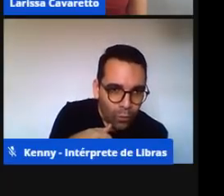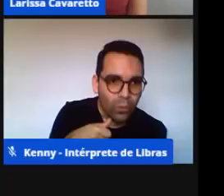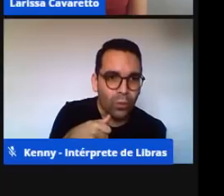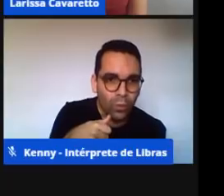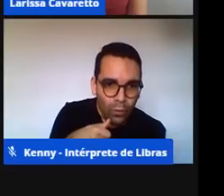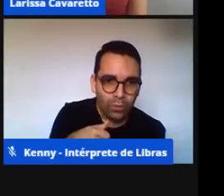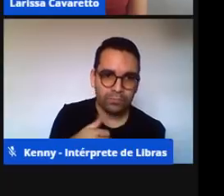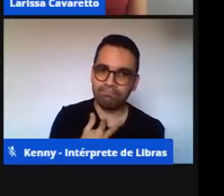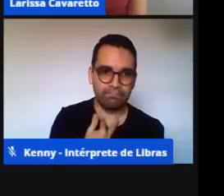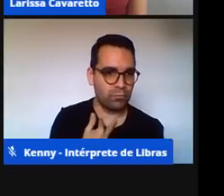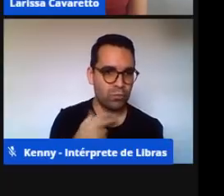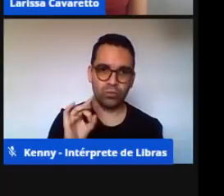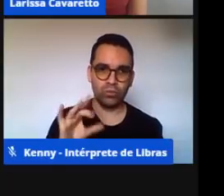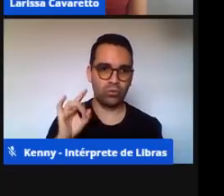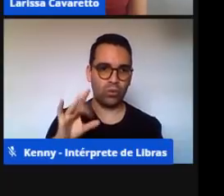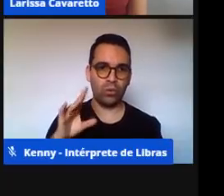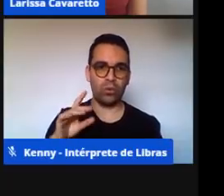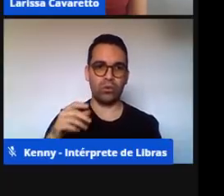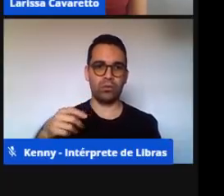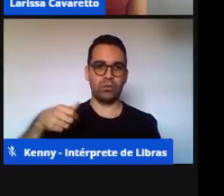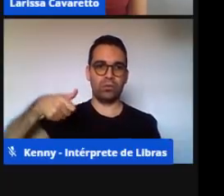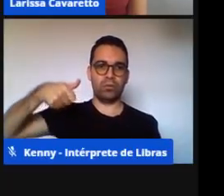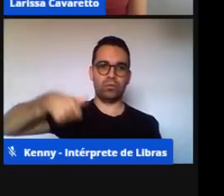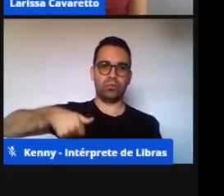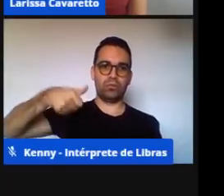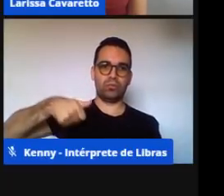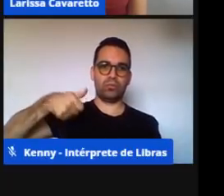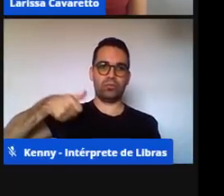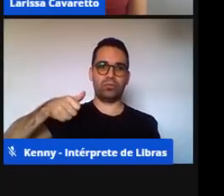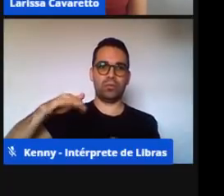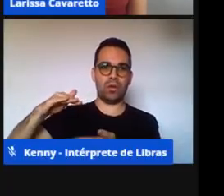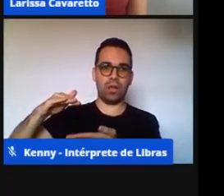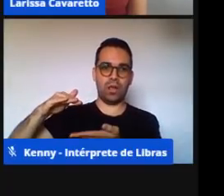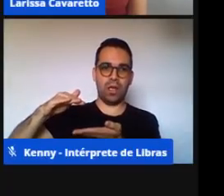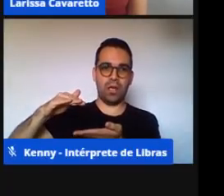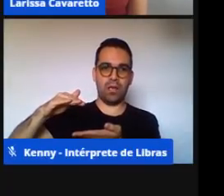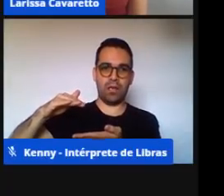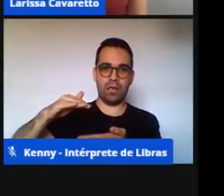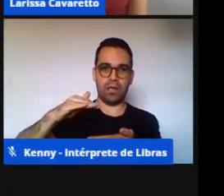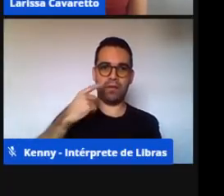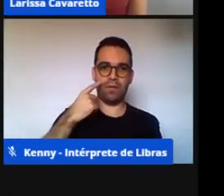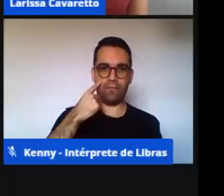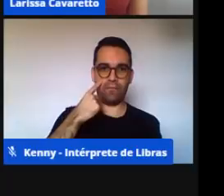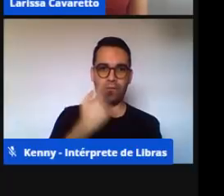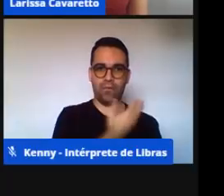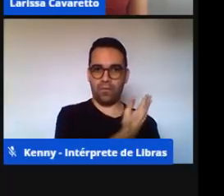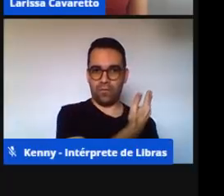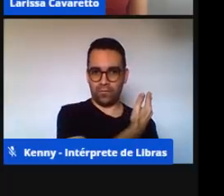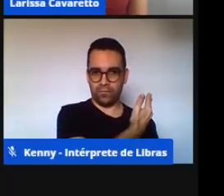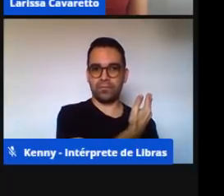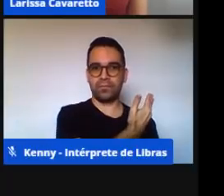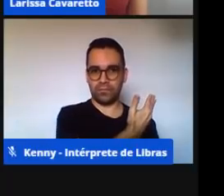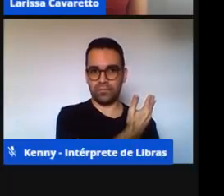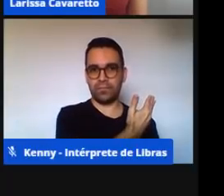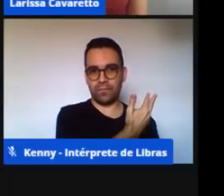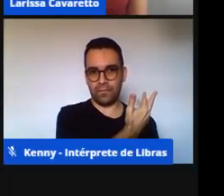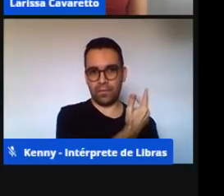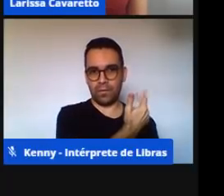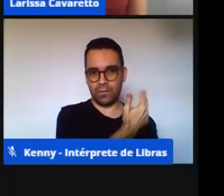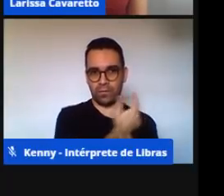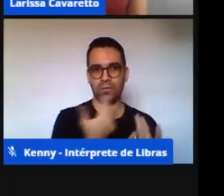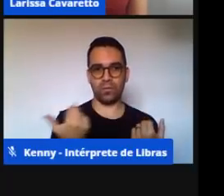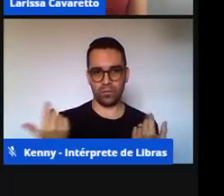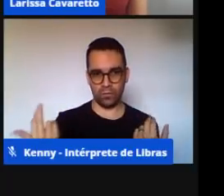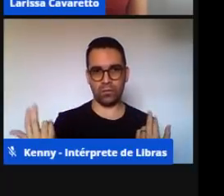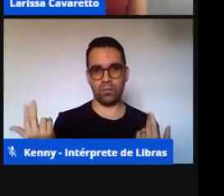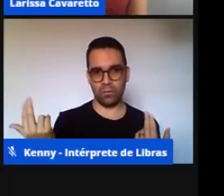e deixar só esses mesmo que não, a pessoa não vai entrar em contato com a boca. E a gente sabe que tem criança que mesmo nesse